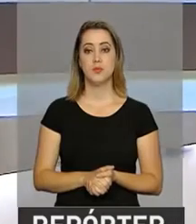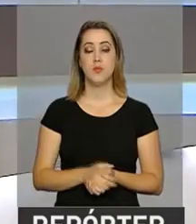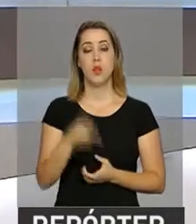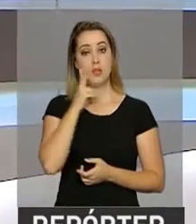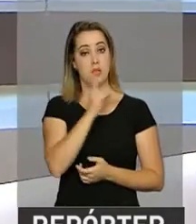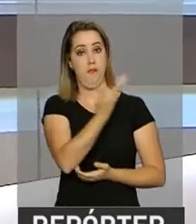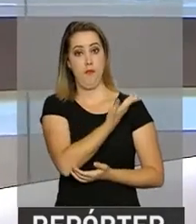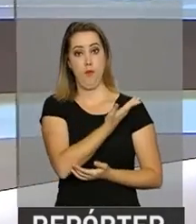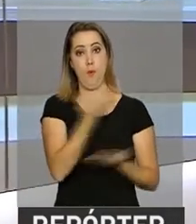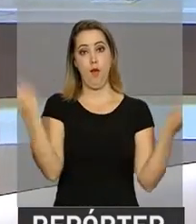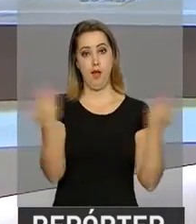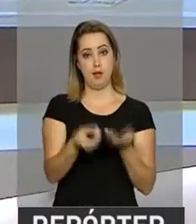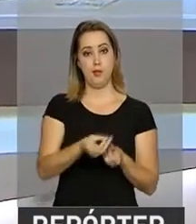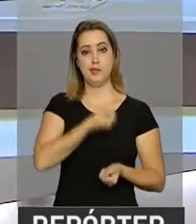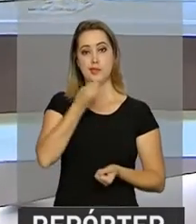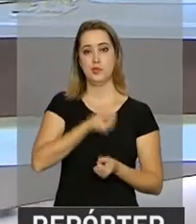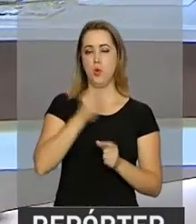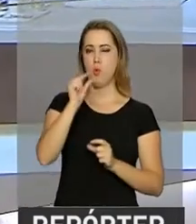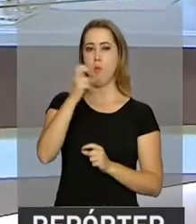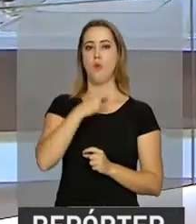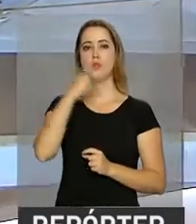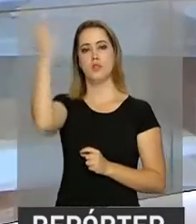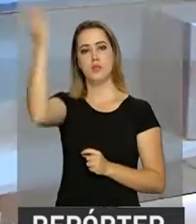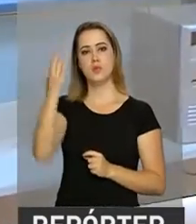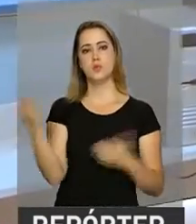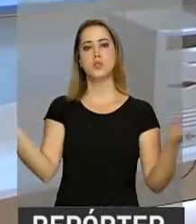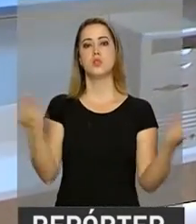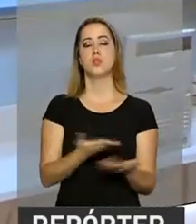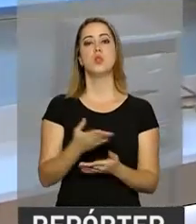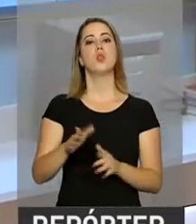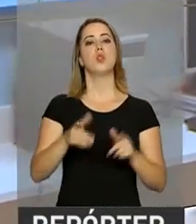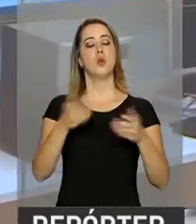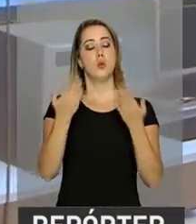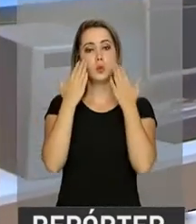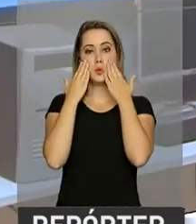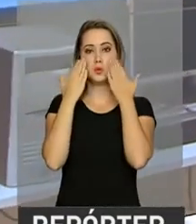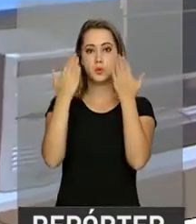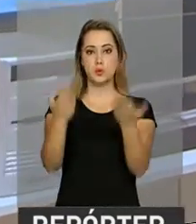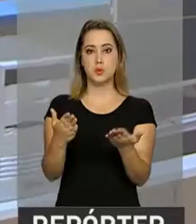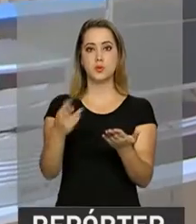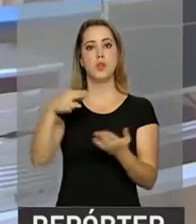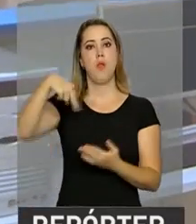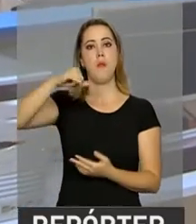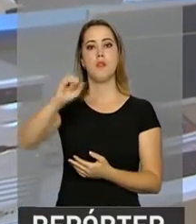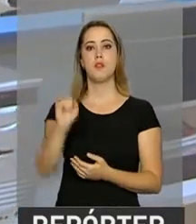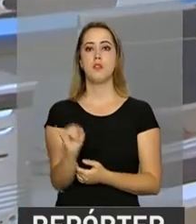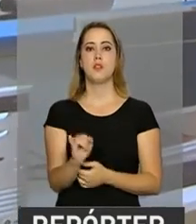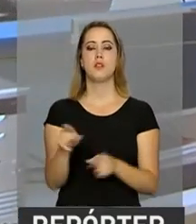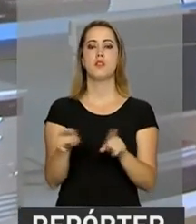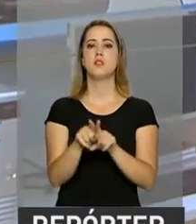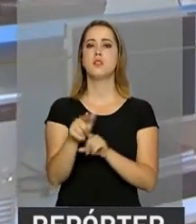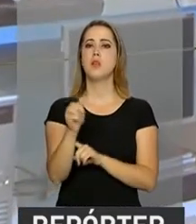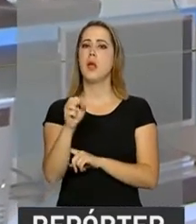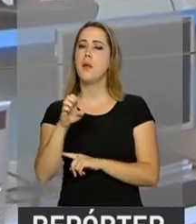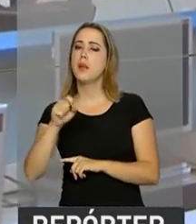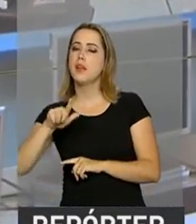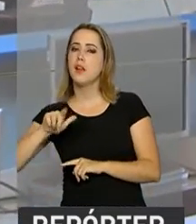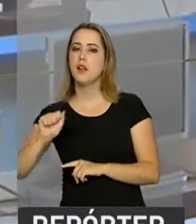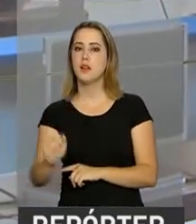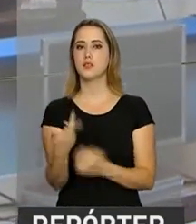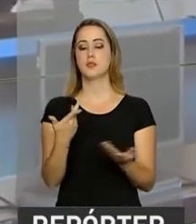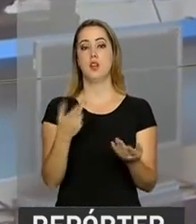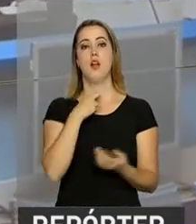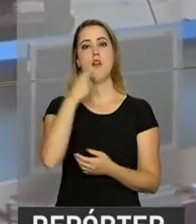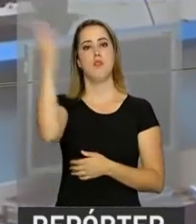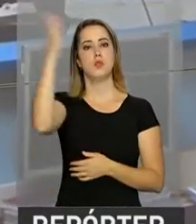Você acompanhou ao vivo um pouco da Voz do Brasil, que hoje está sendo apresentada pelos jornalistas Nazi Brum e Gabriela Mendes. A Voz do